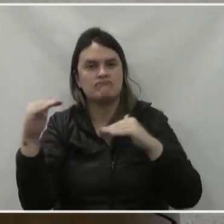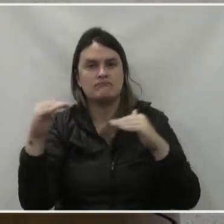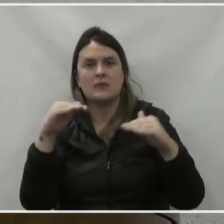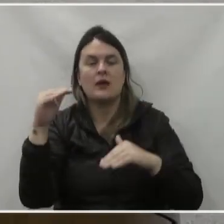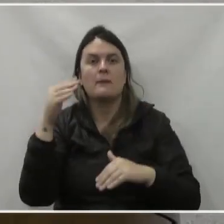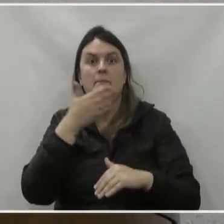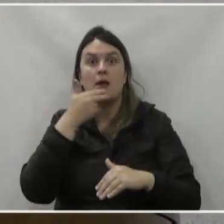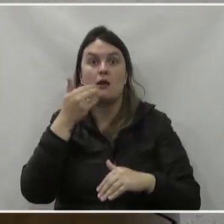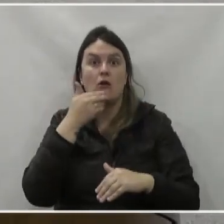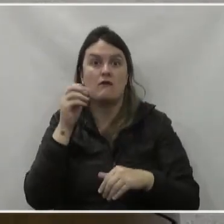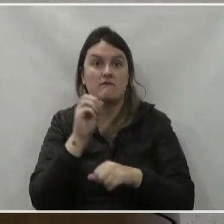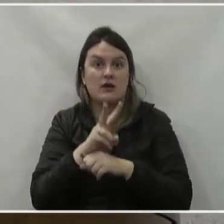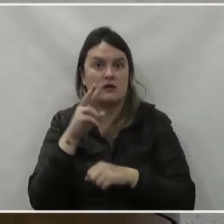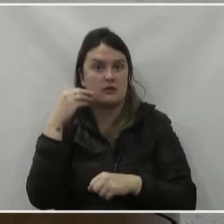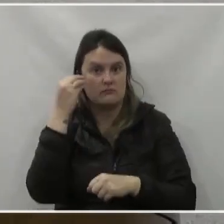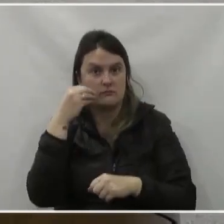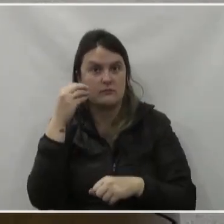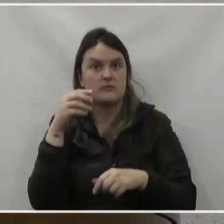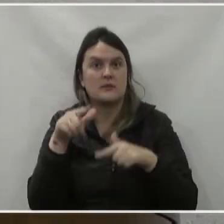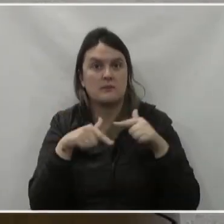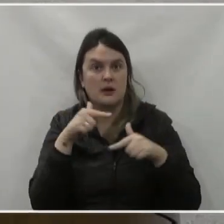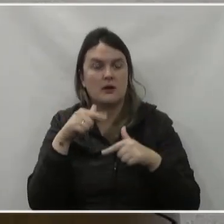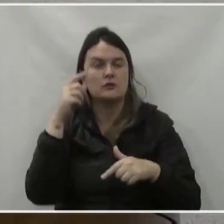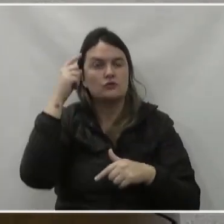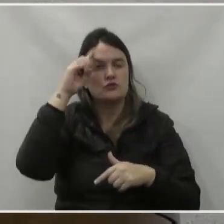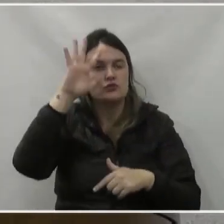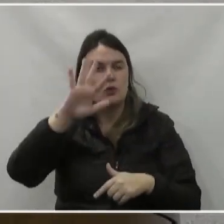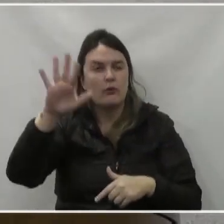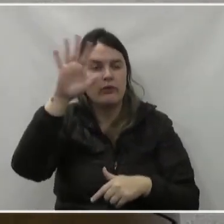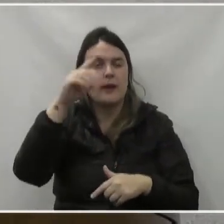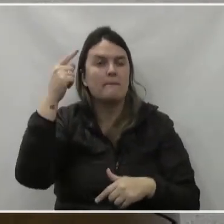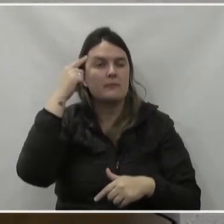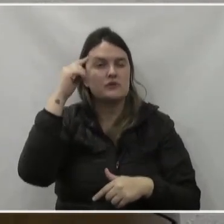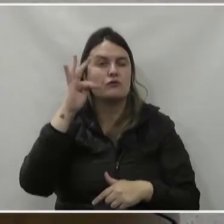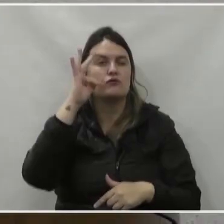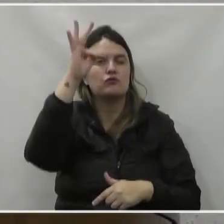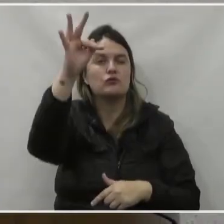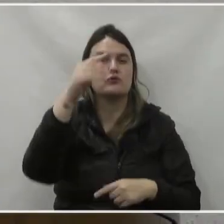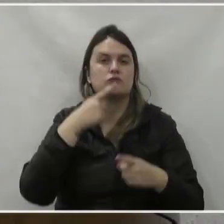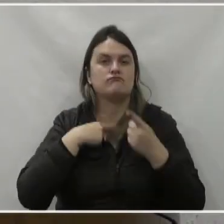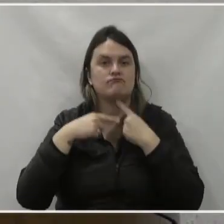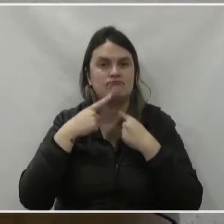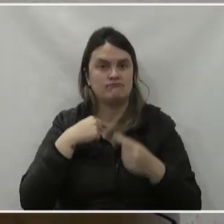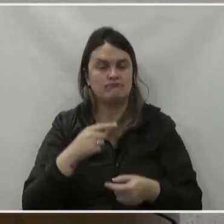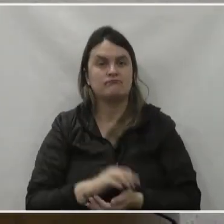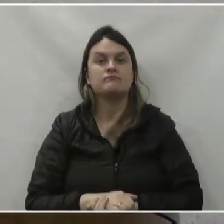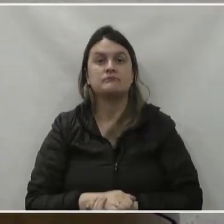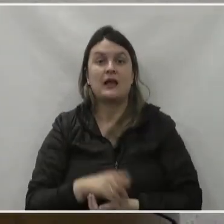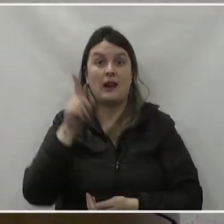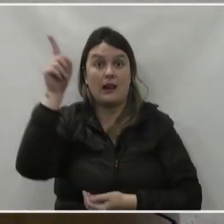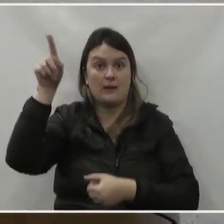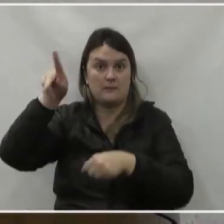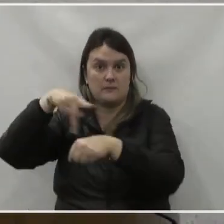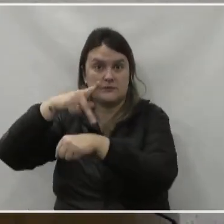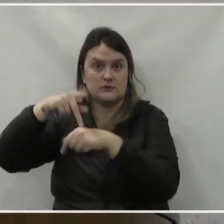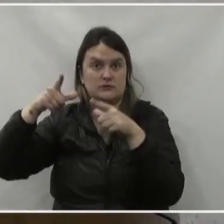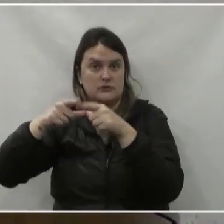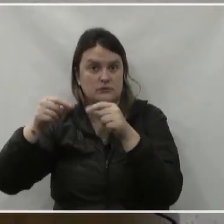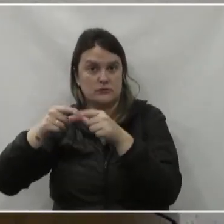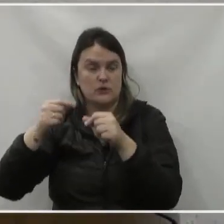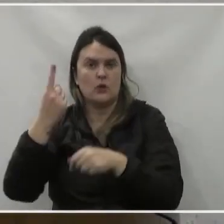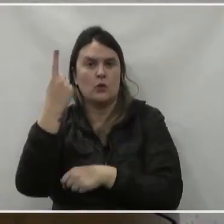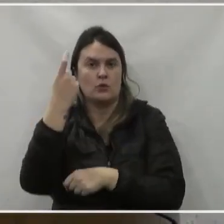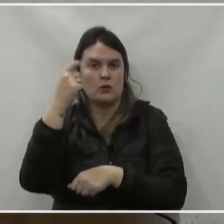melhores empregos, sonhar mais alto e buscar o futuro que desejam. No Japão, o